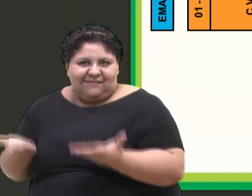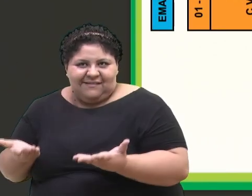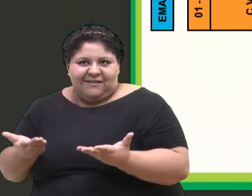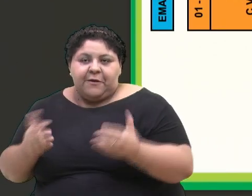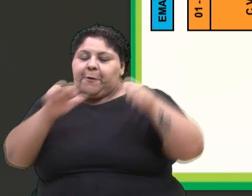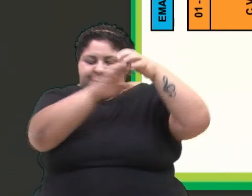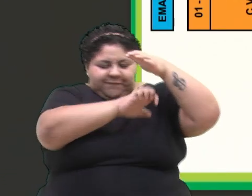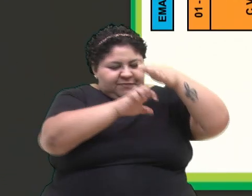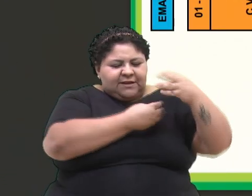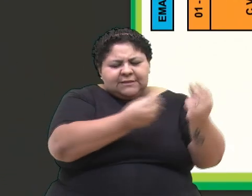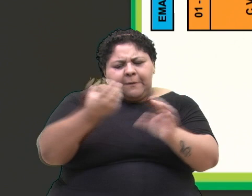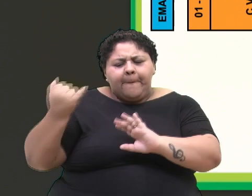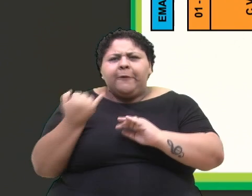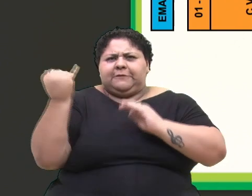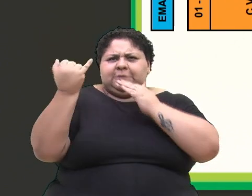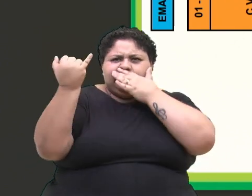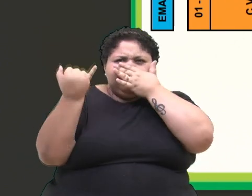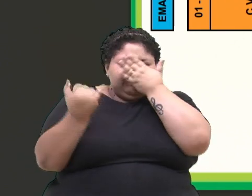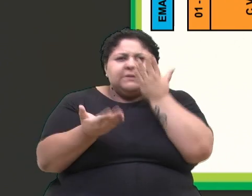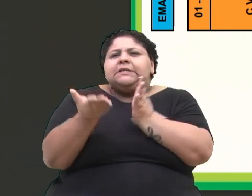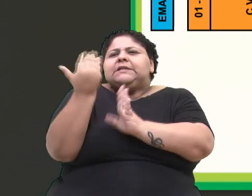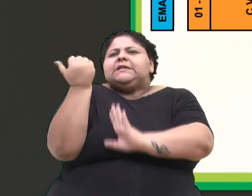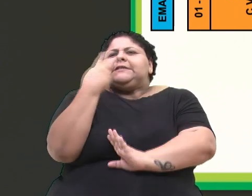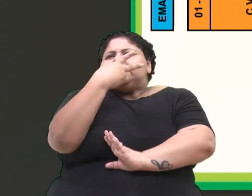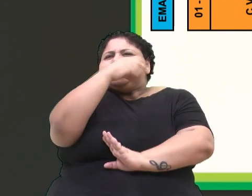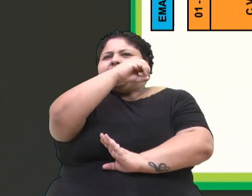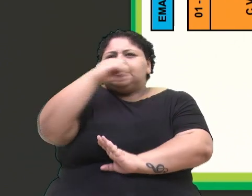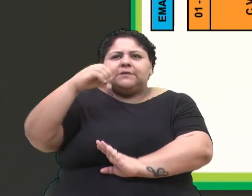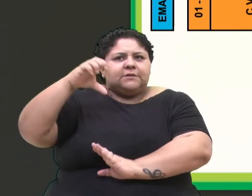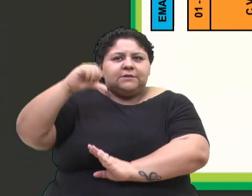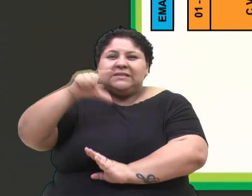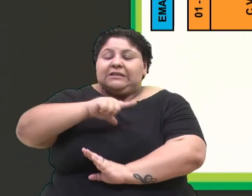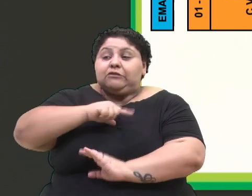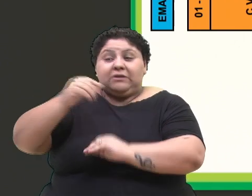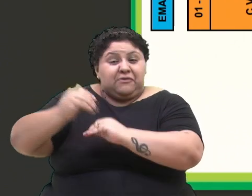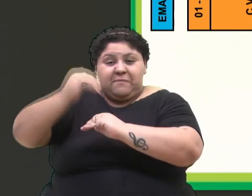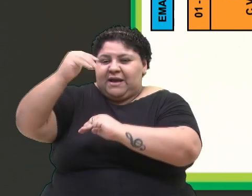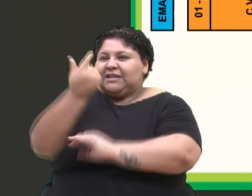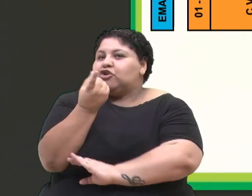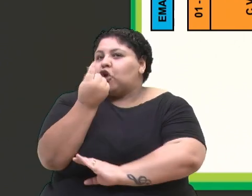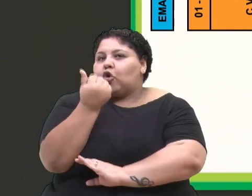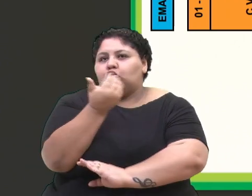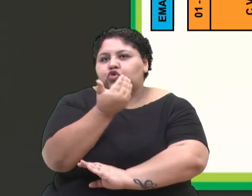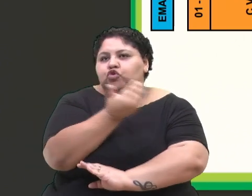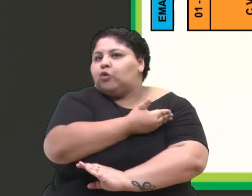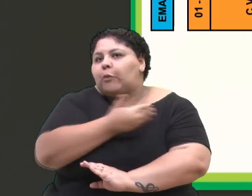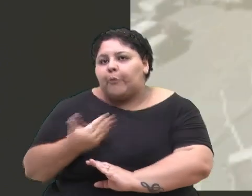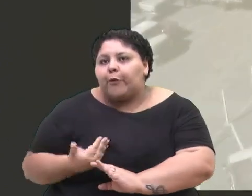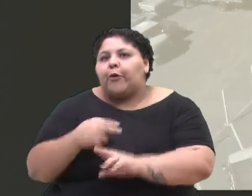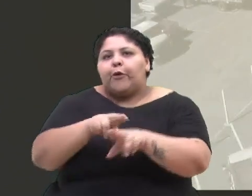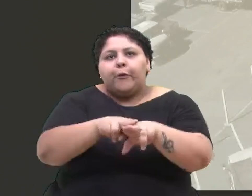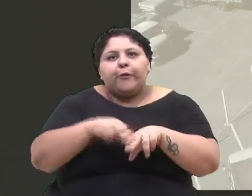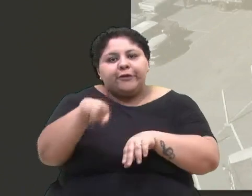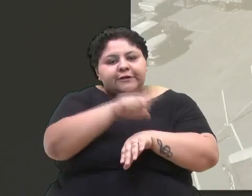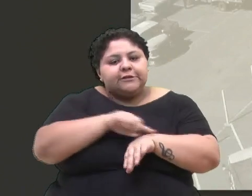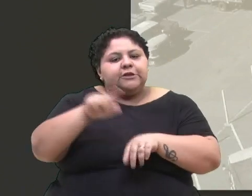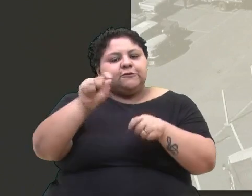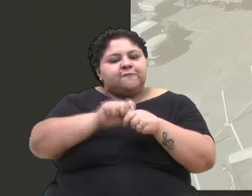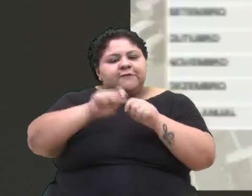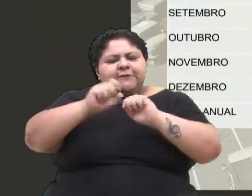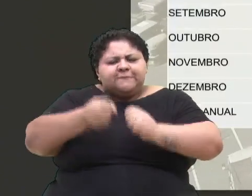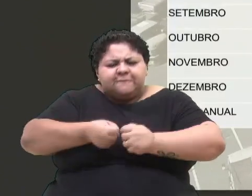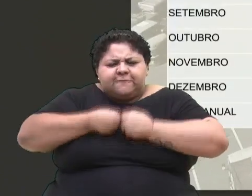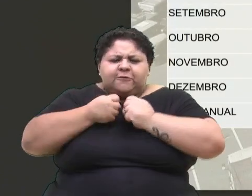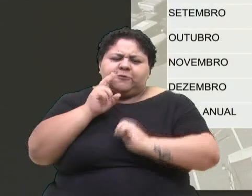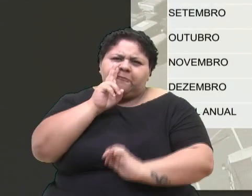a Ceasa desde 2009 que não tem mais nenhum recurso público, por isso que a gente fez um esforço enorme